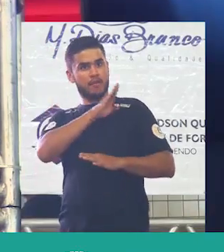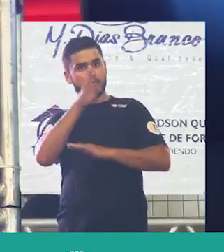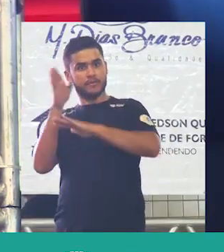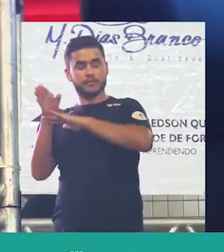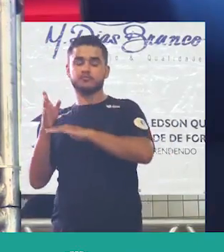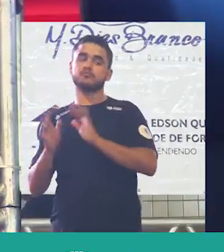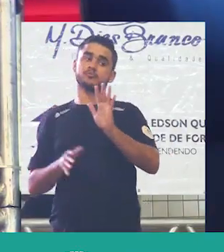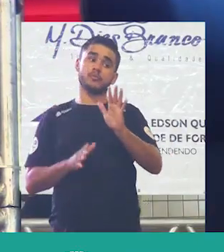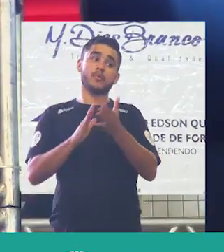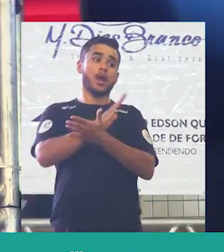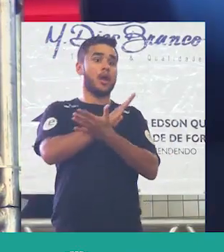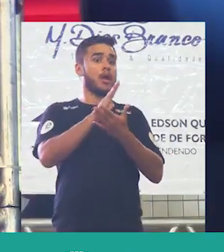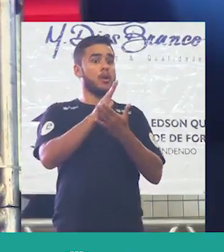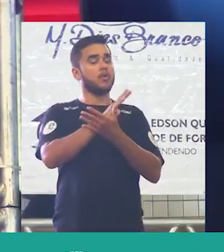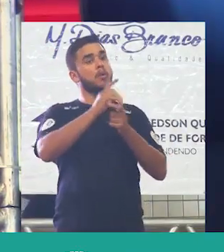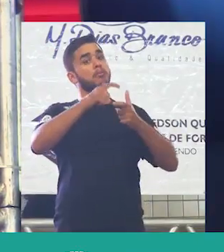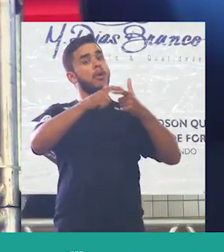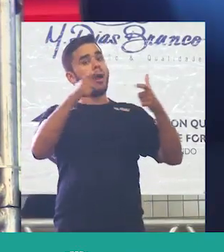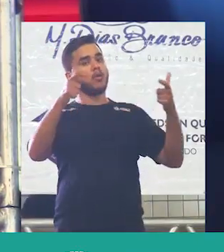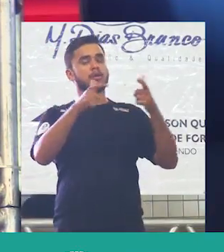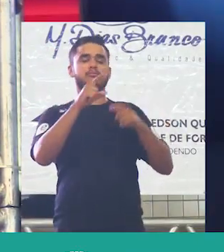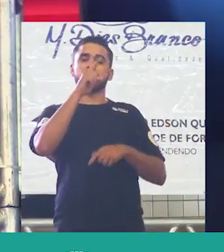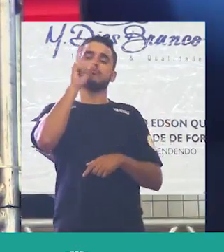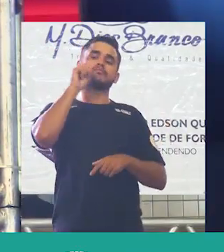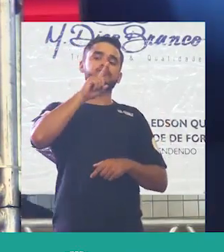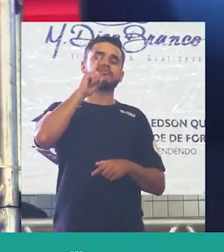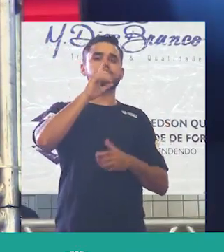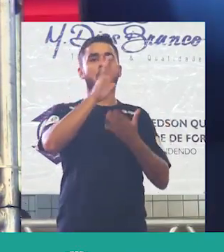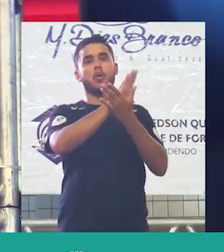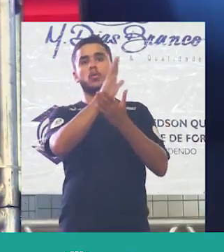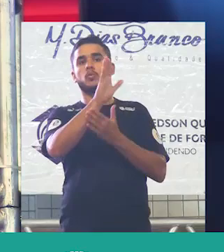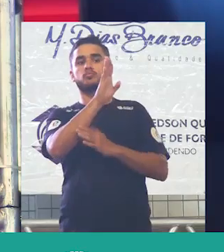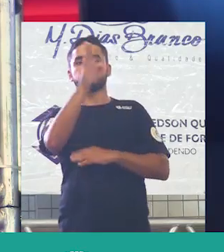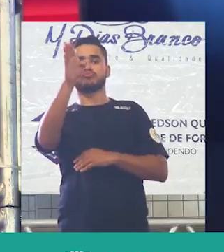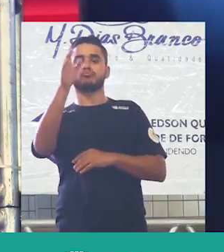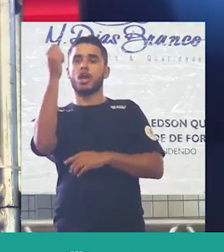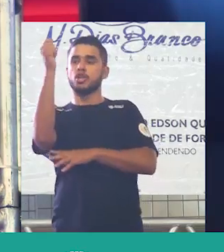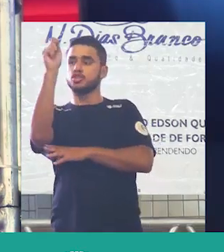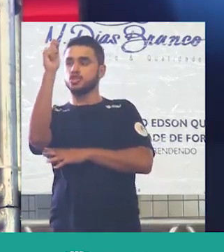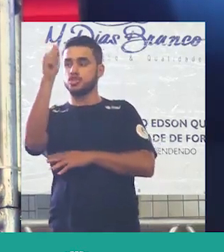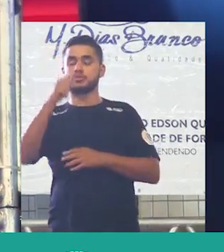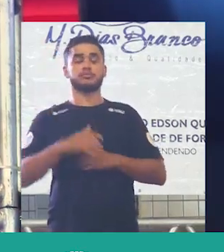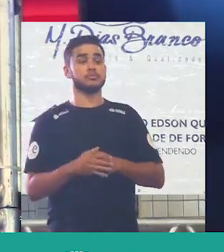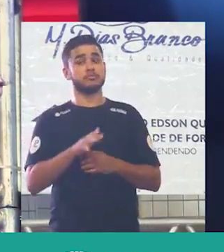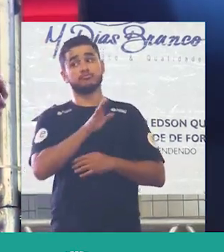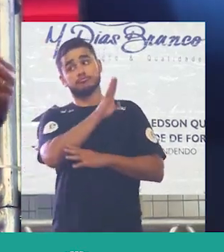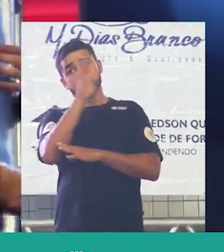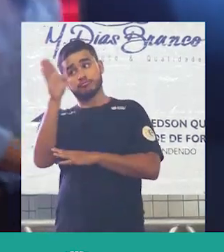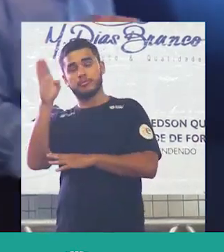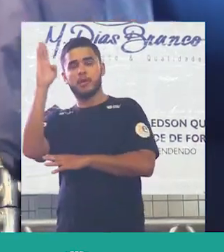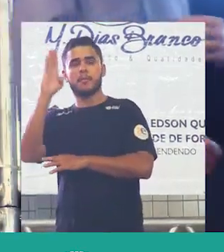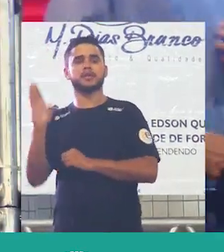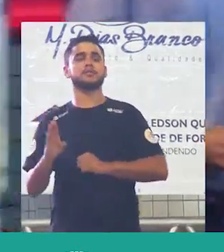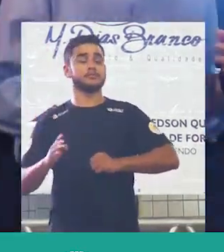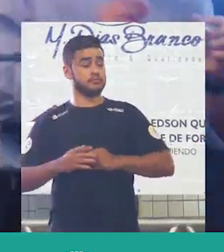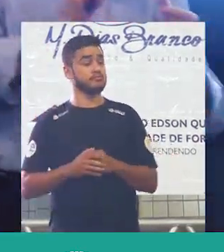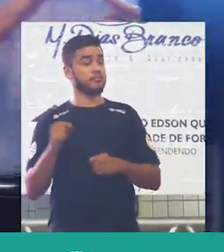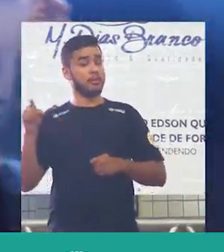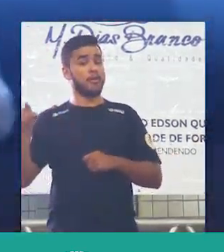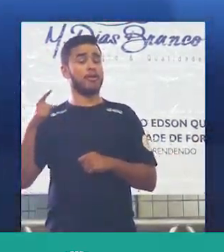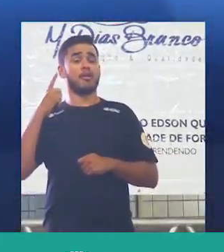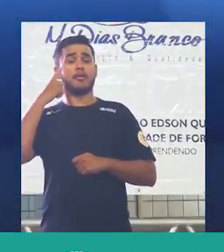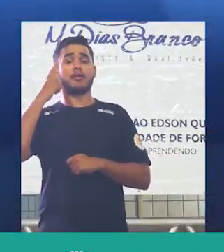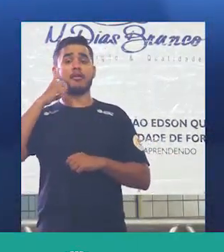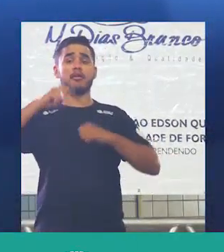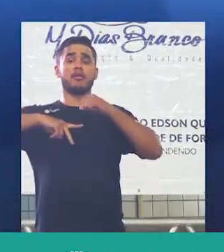Muitos foram para os Estados Unidos, muitos foram para a Argentina, muitos vieram para o Brasil, porque o governo brasileiro